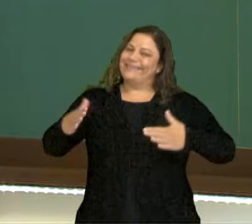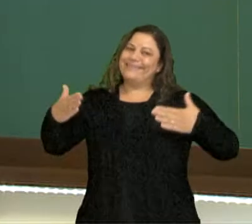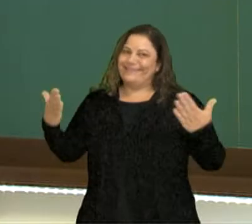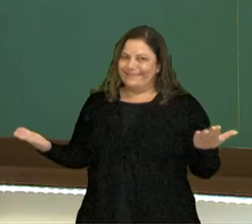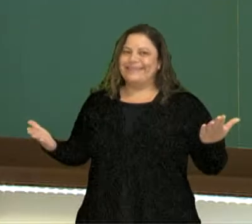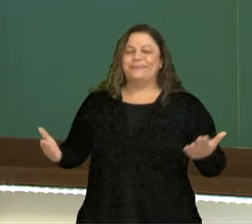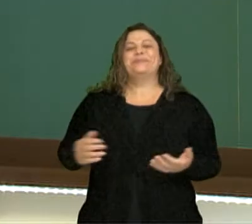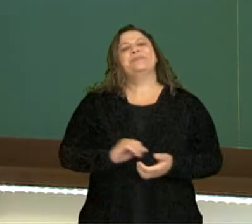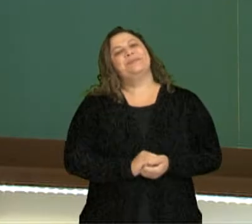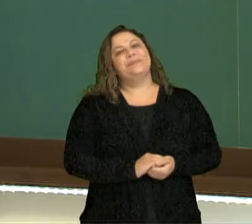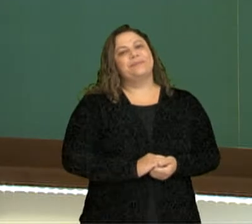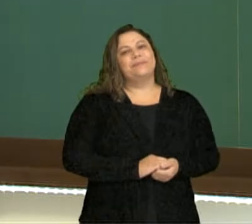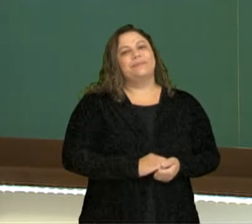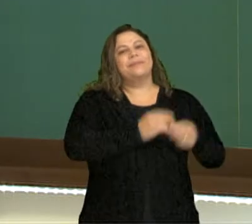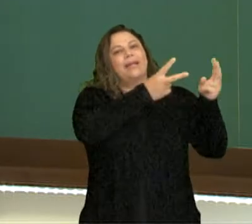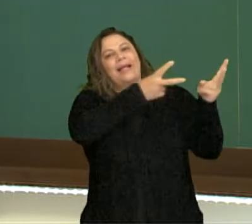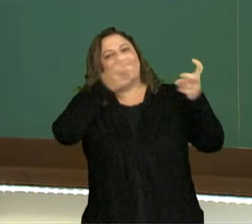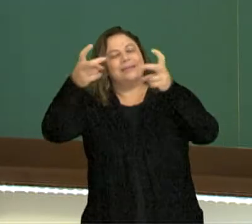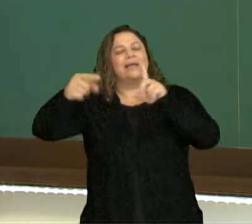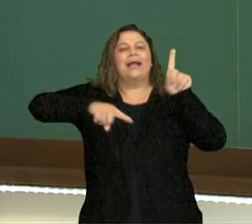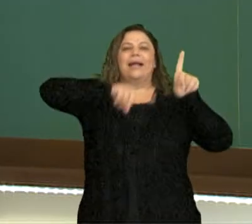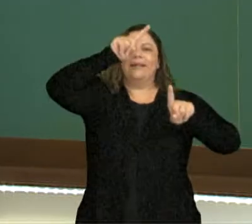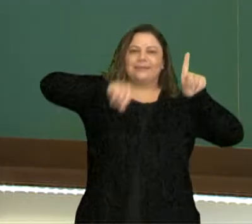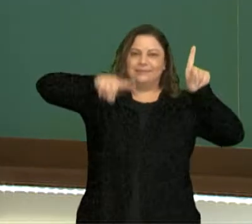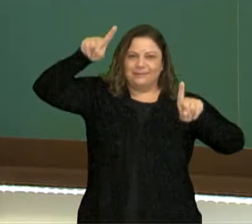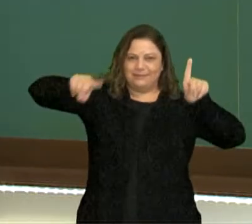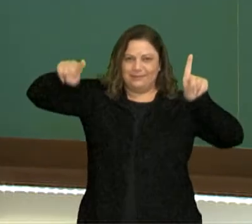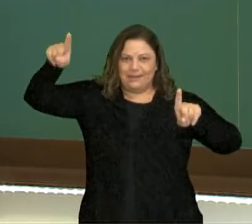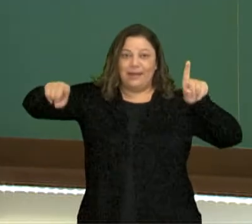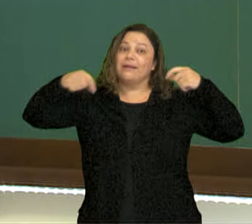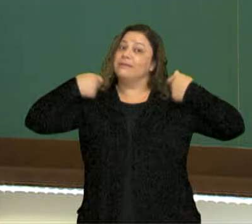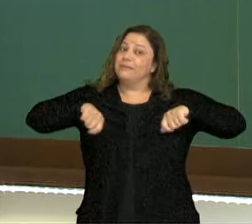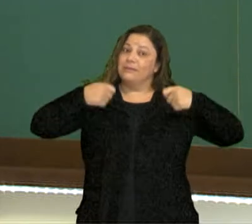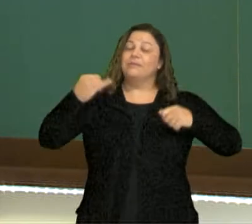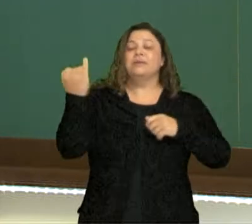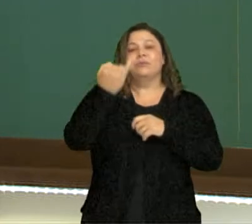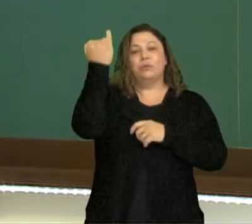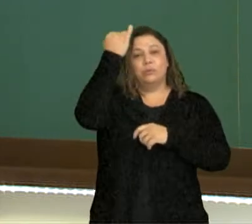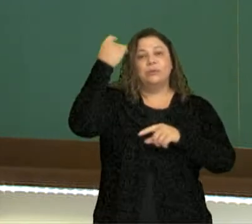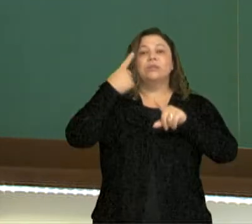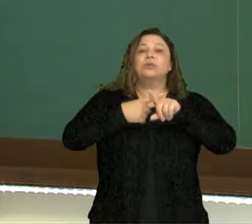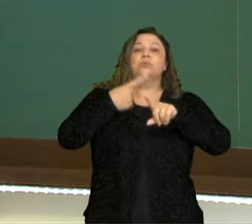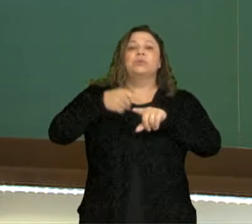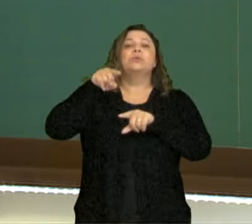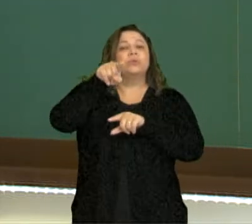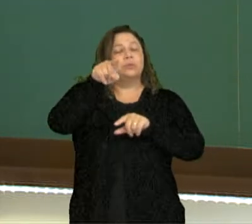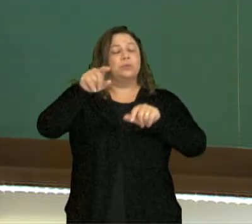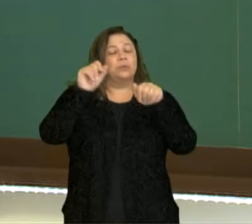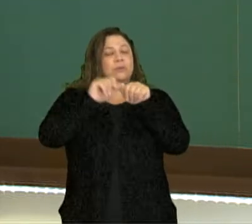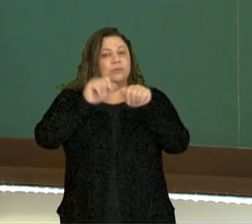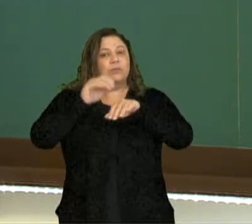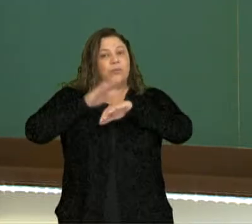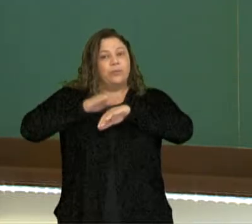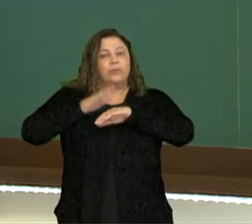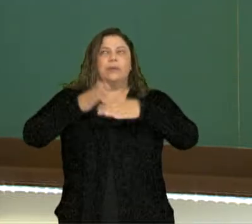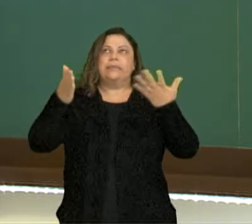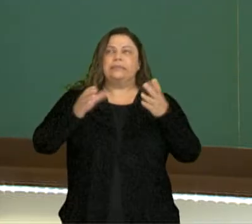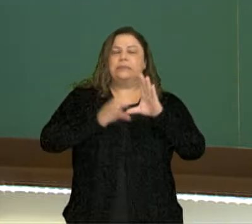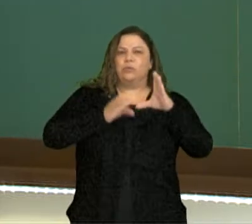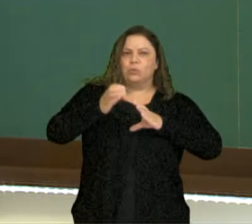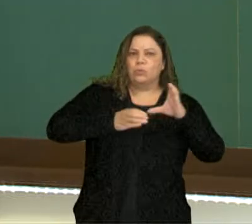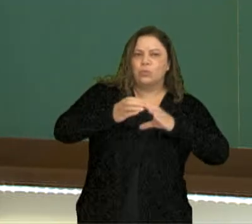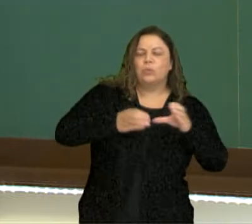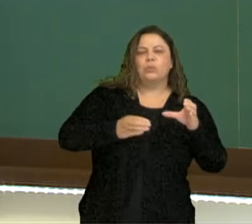Então, pessoal, análise de gráfico ela é sempre necessária. Porque quando você for fazer, né, um concurso,